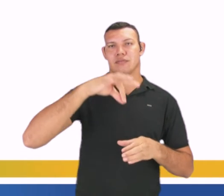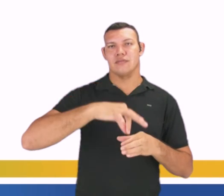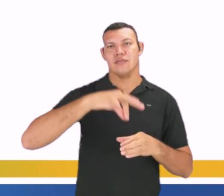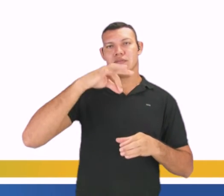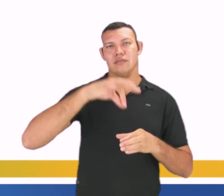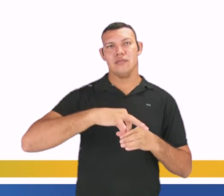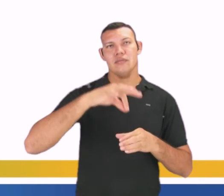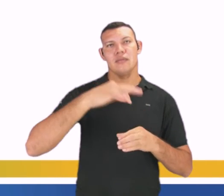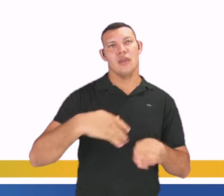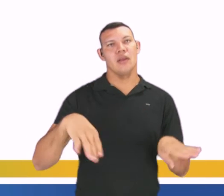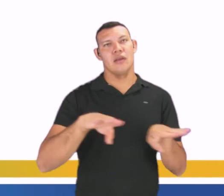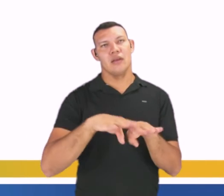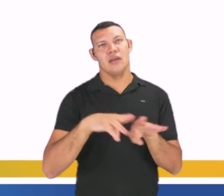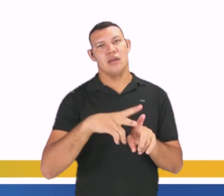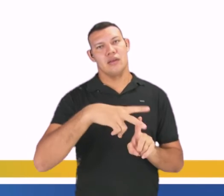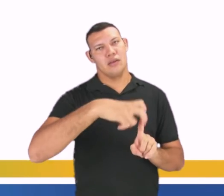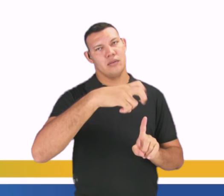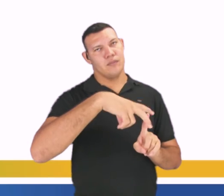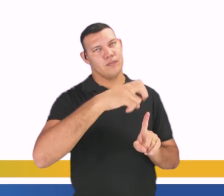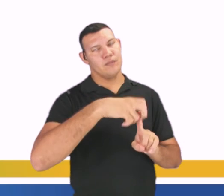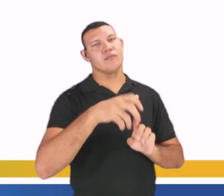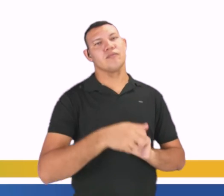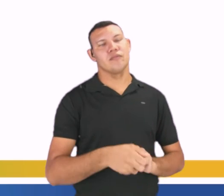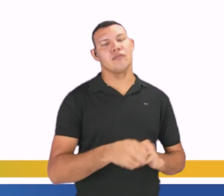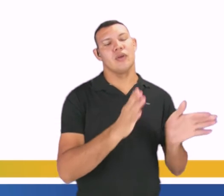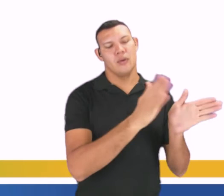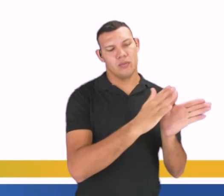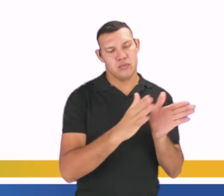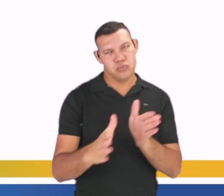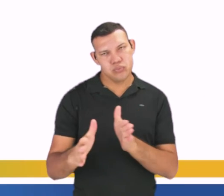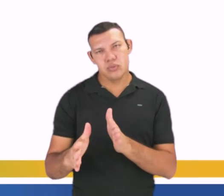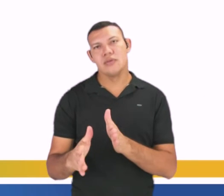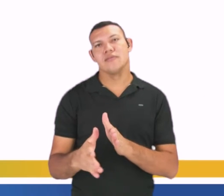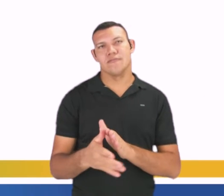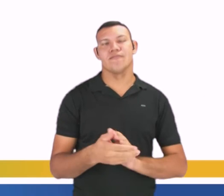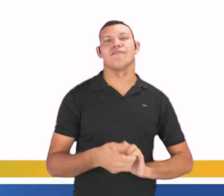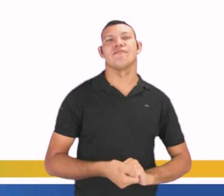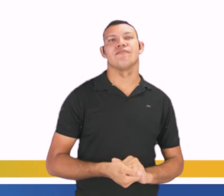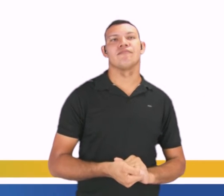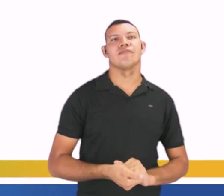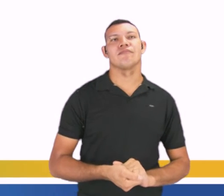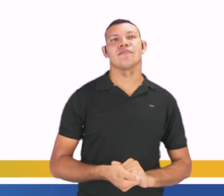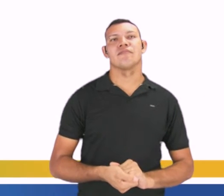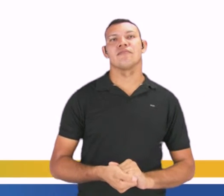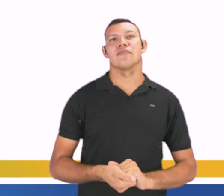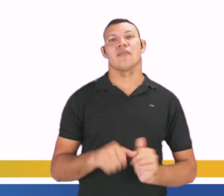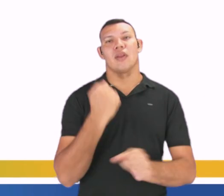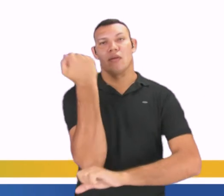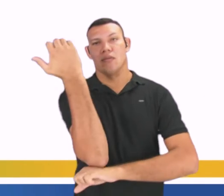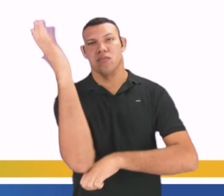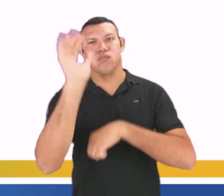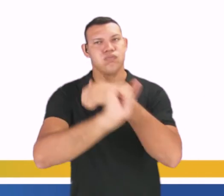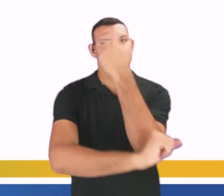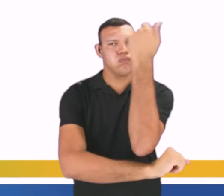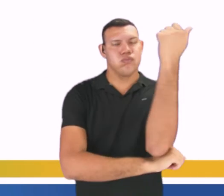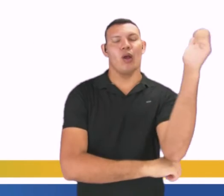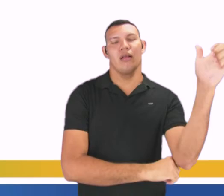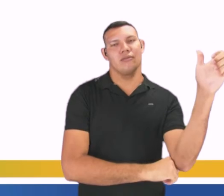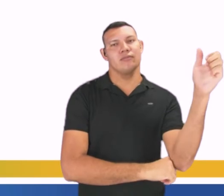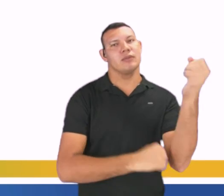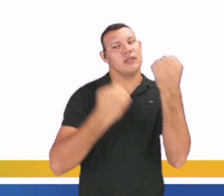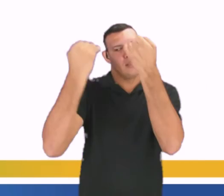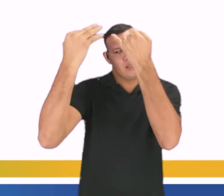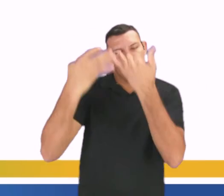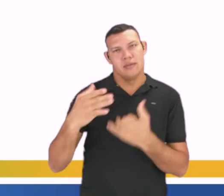essas reações que ocorrem no nosso dia a dia passam por essas reações orgânicas. Também no meio ambiente, não poderia deixar de